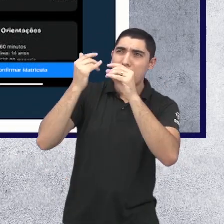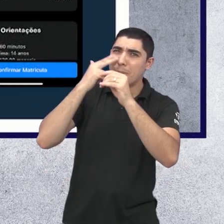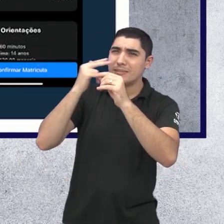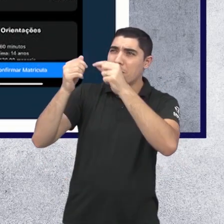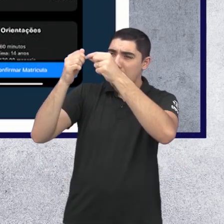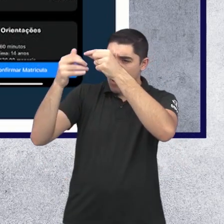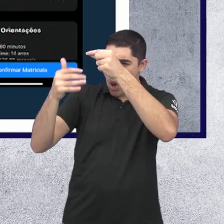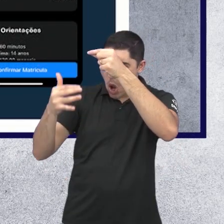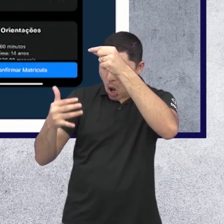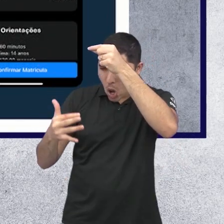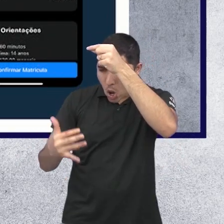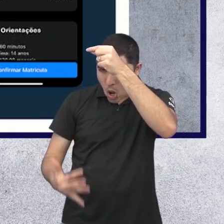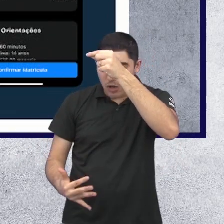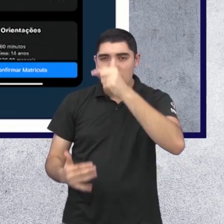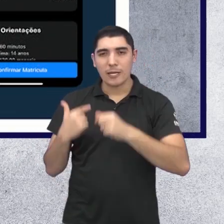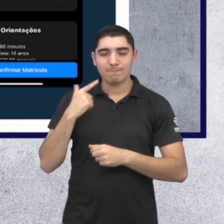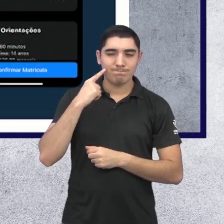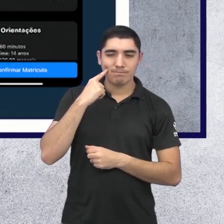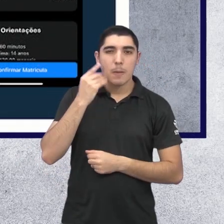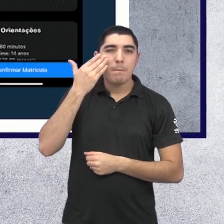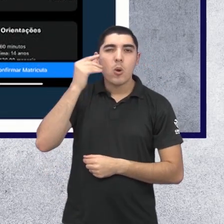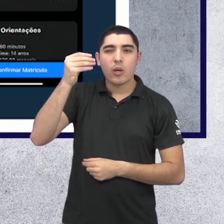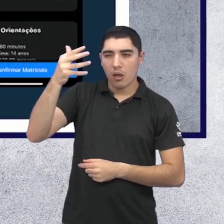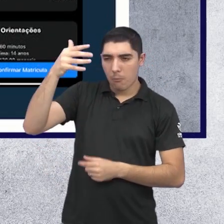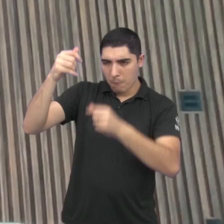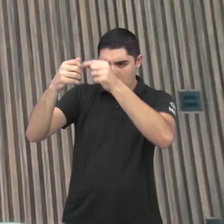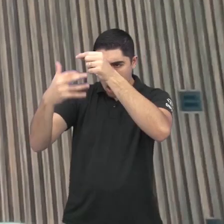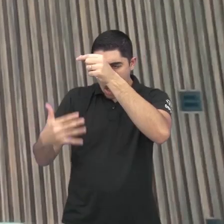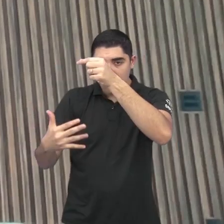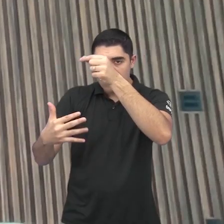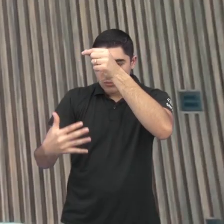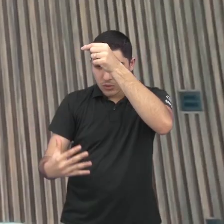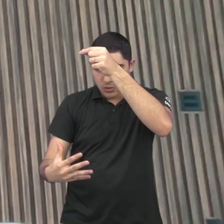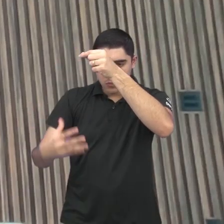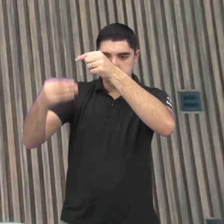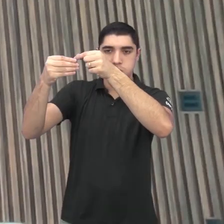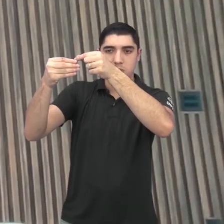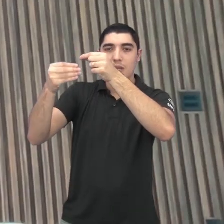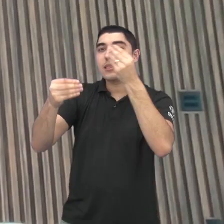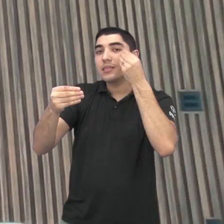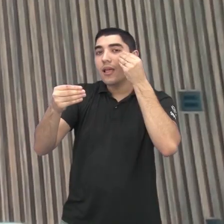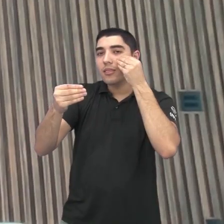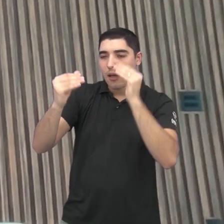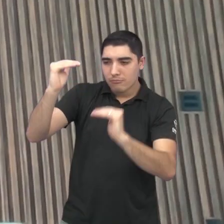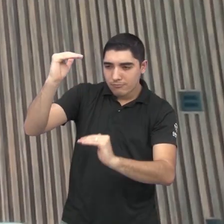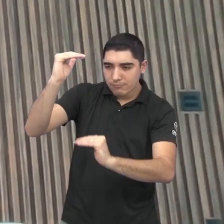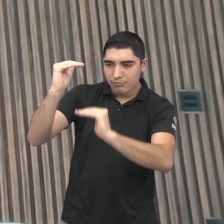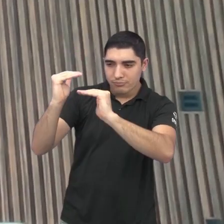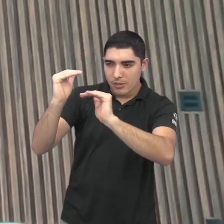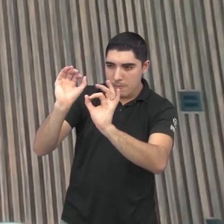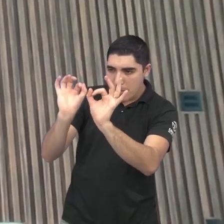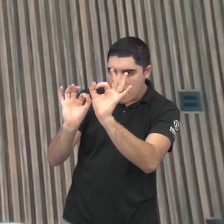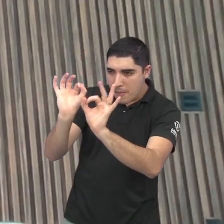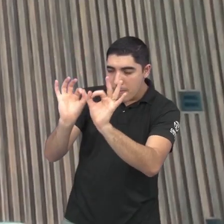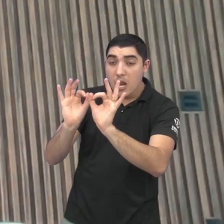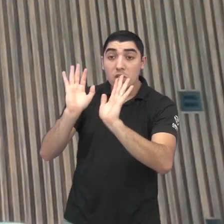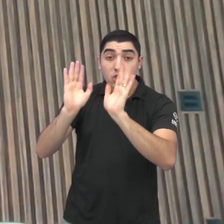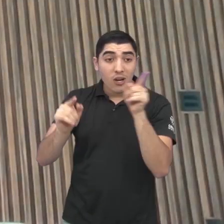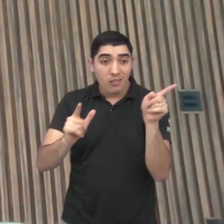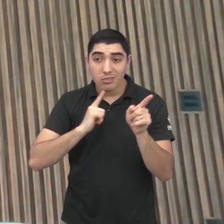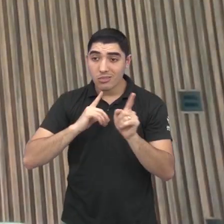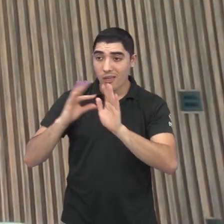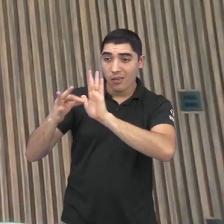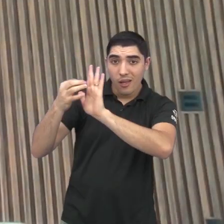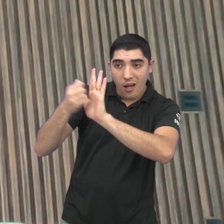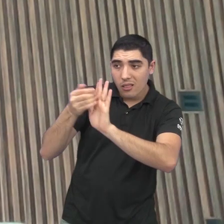mais claro ali para a pessoa quais os esportes em que ela e a família já estão cadastrados e como a gente pode fazer essa